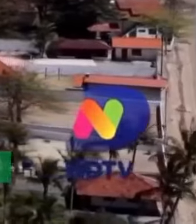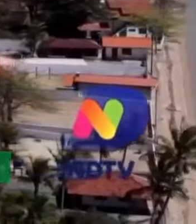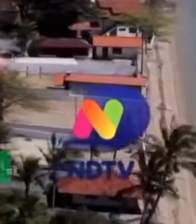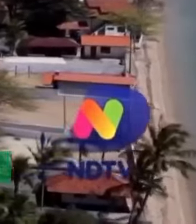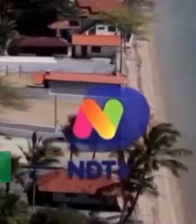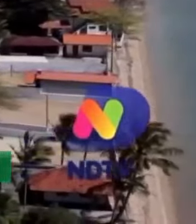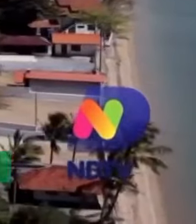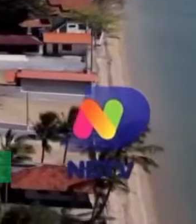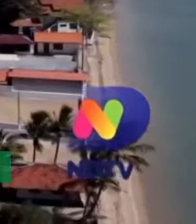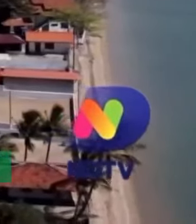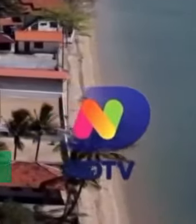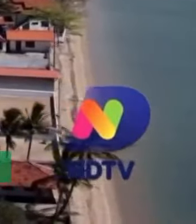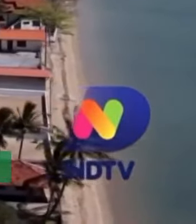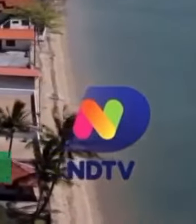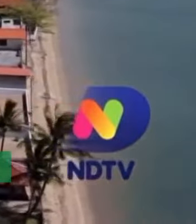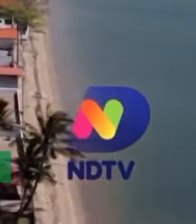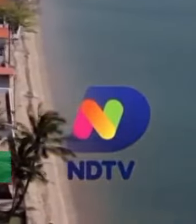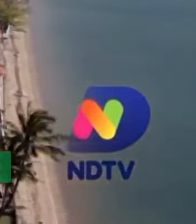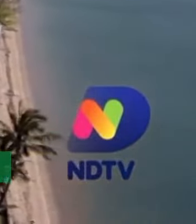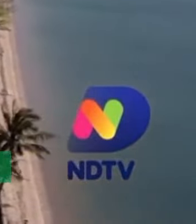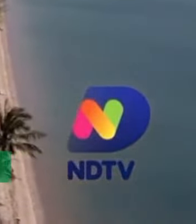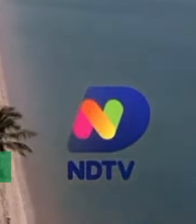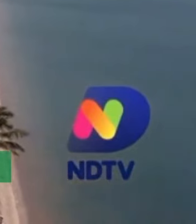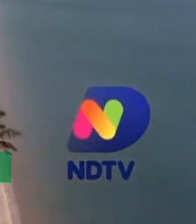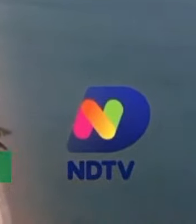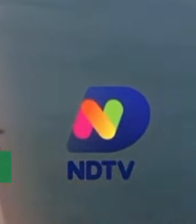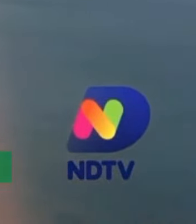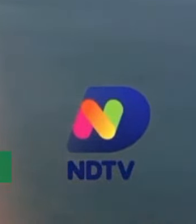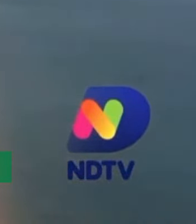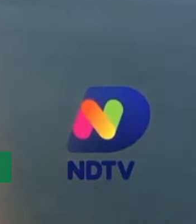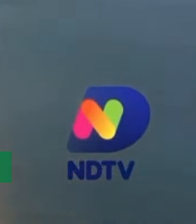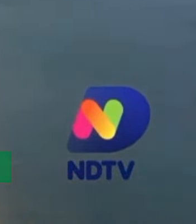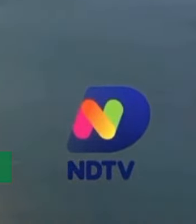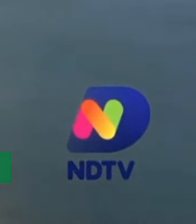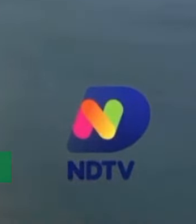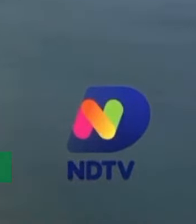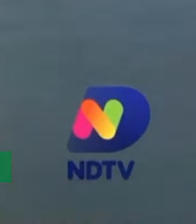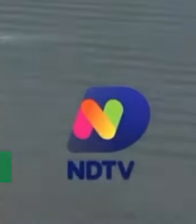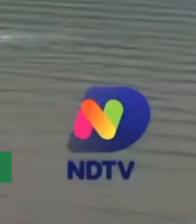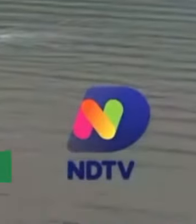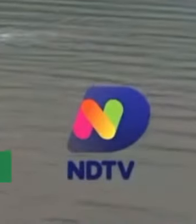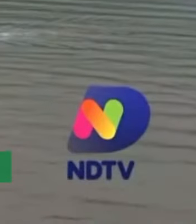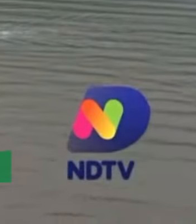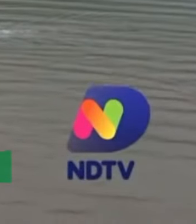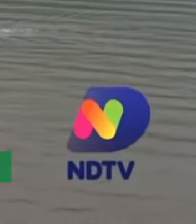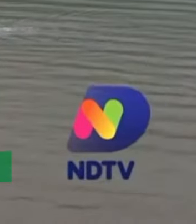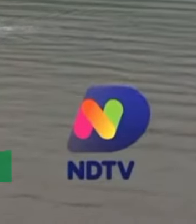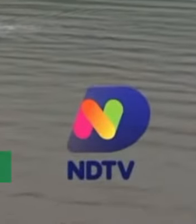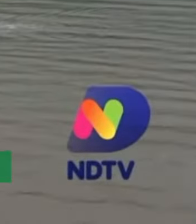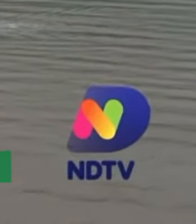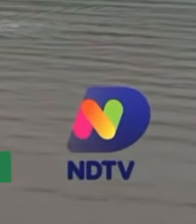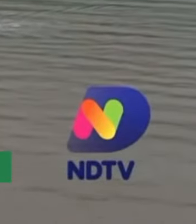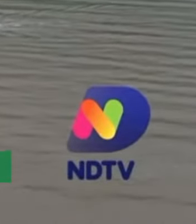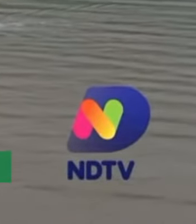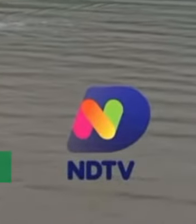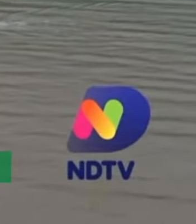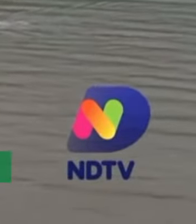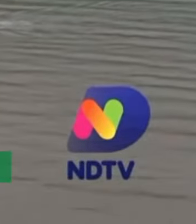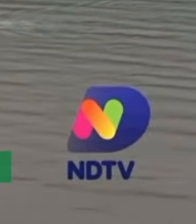trecho localizado na Bahia Sul, entre as costas dos bairros Caieira, Barra do Sul, Ribeirão da Ilha e